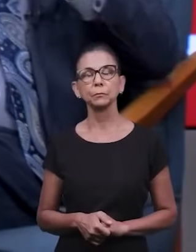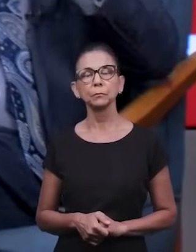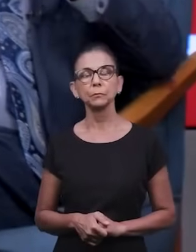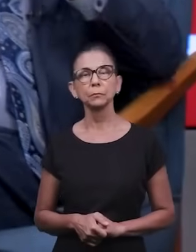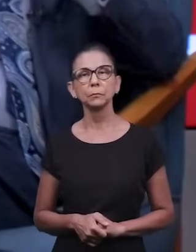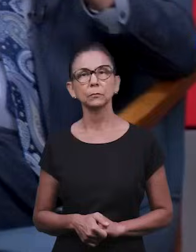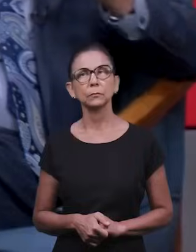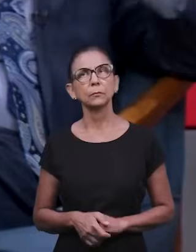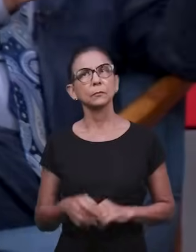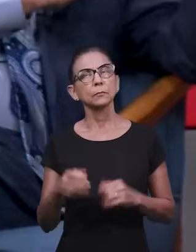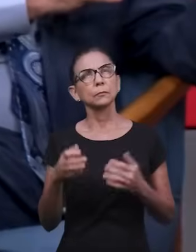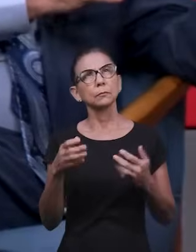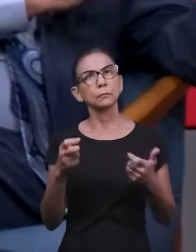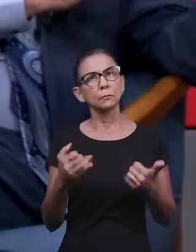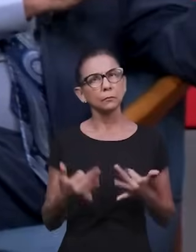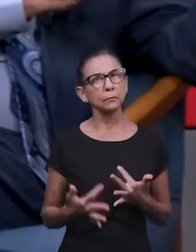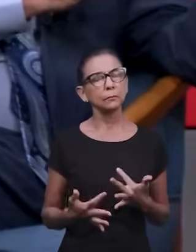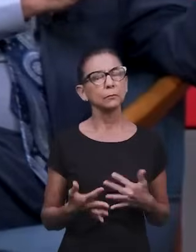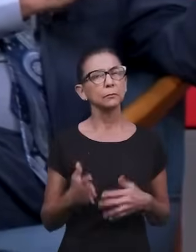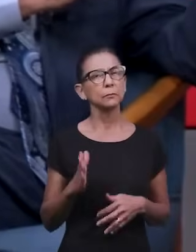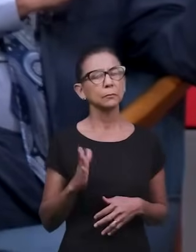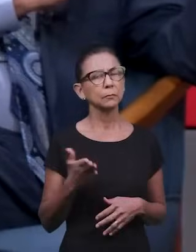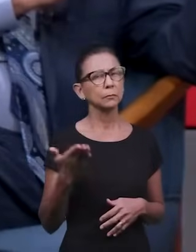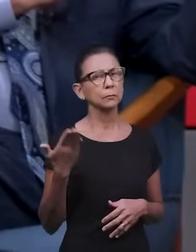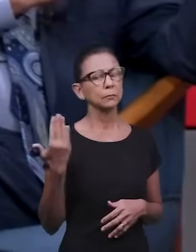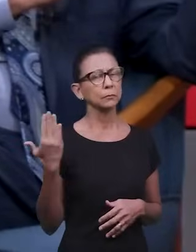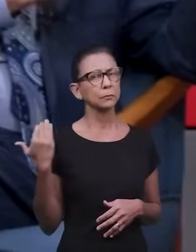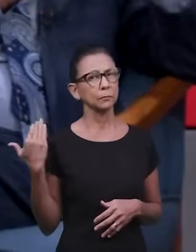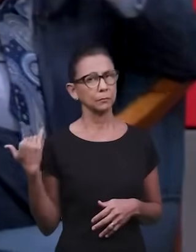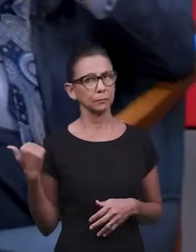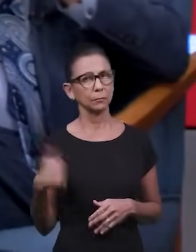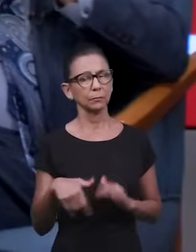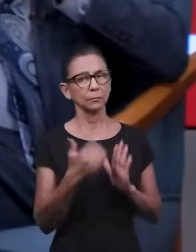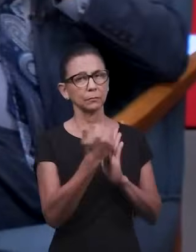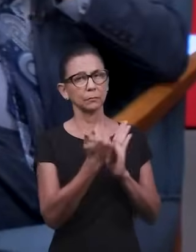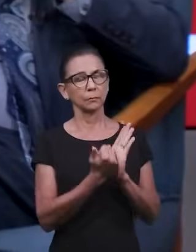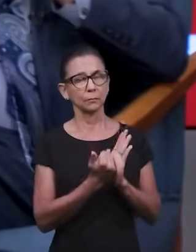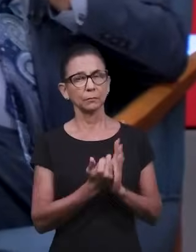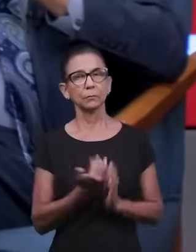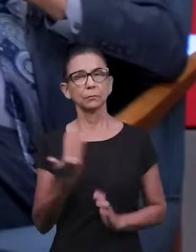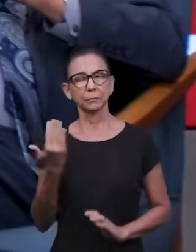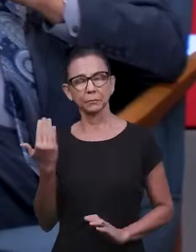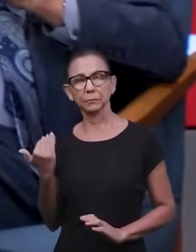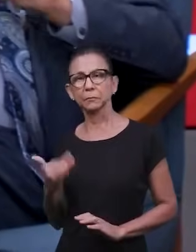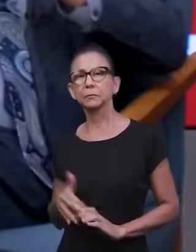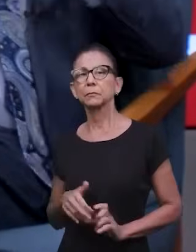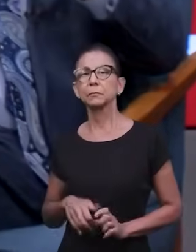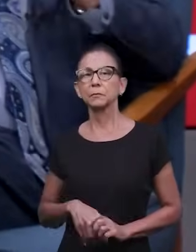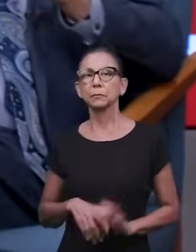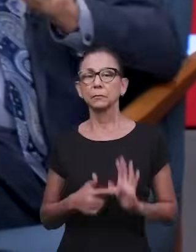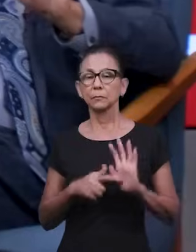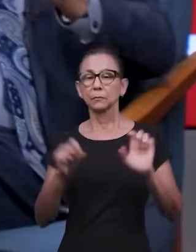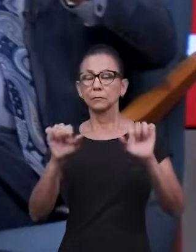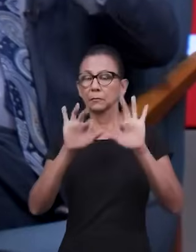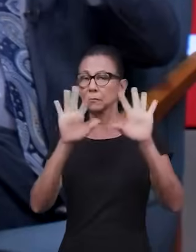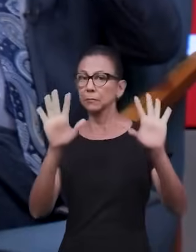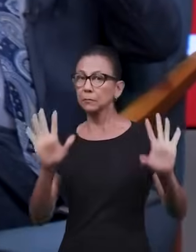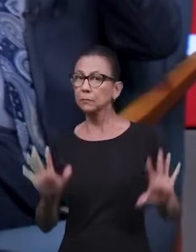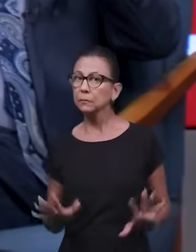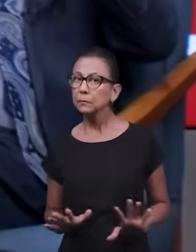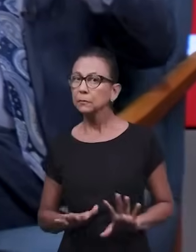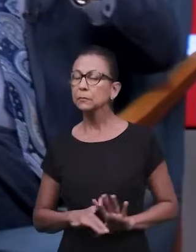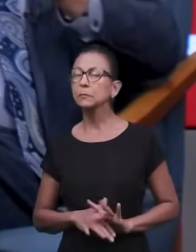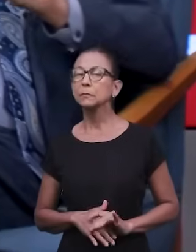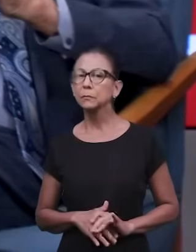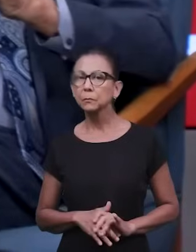isso isso nós já falamos nos eventos anteriores Nos programas anteriores mostrando com clareza isso e